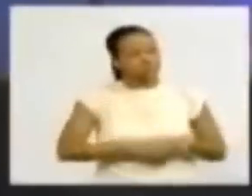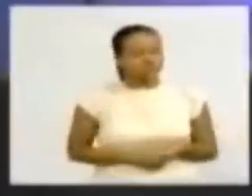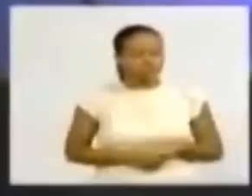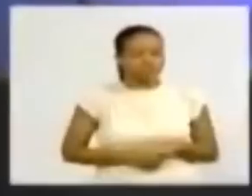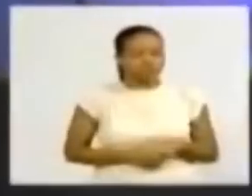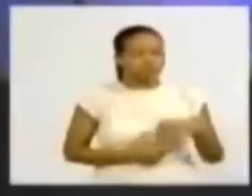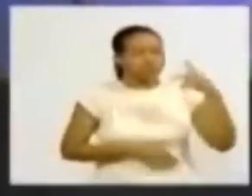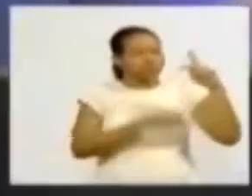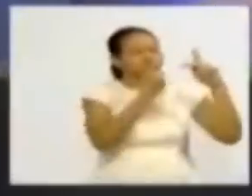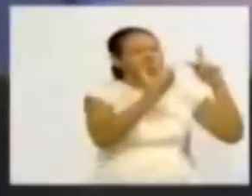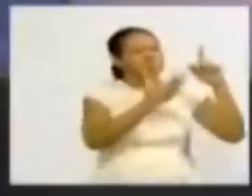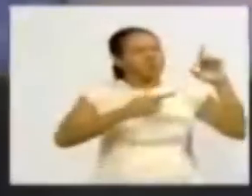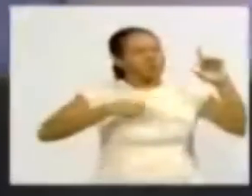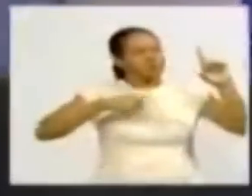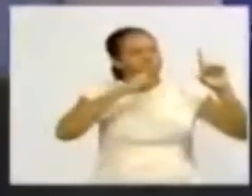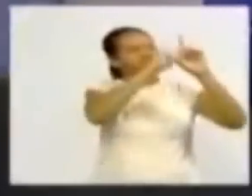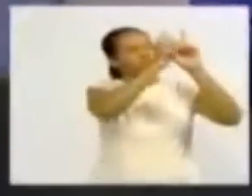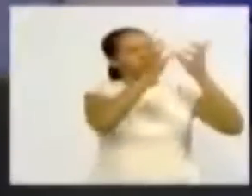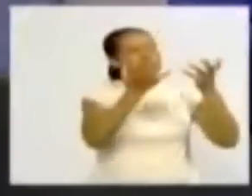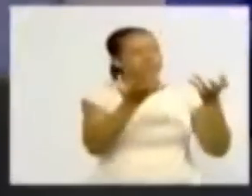a riqueza da sua bondade,